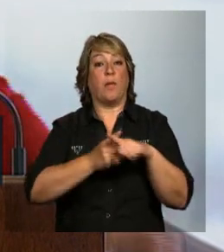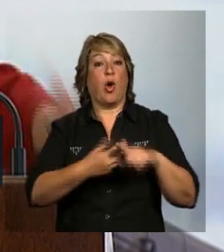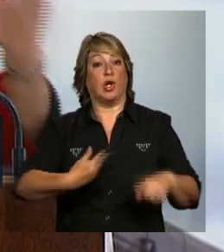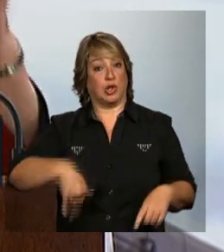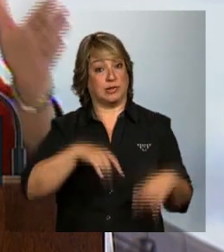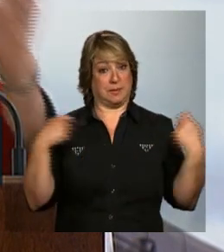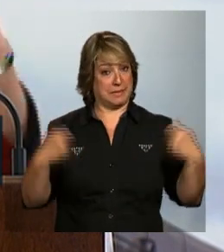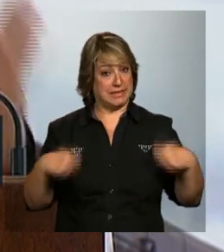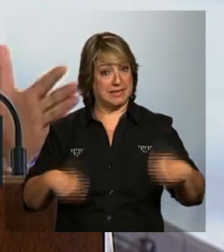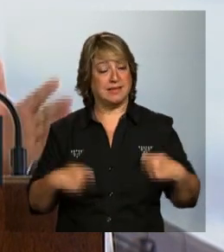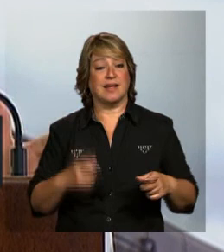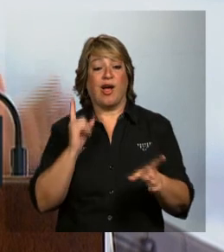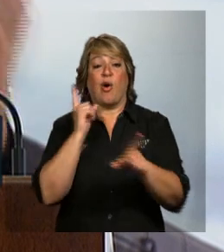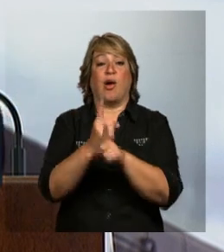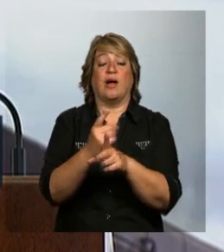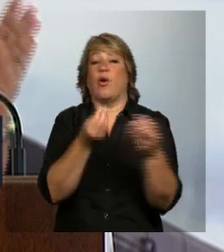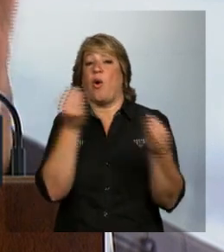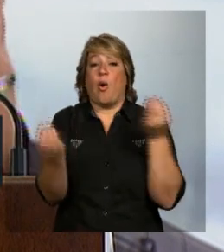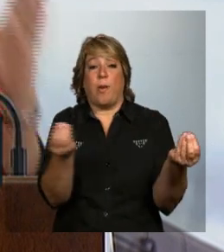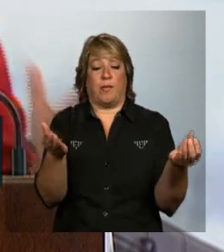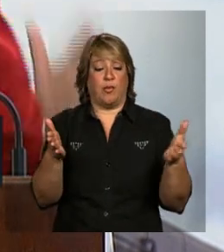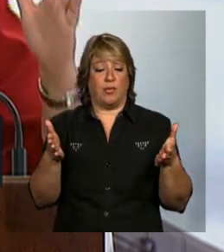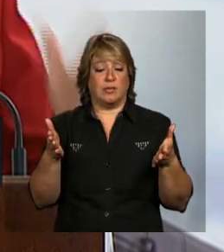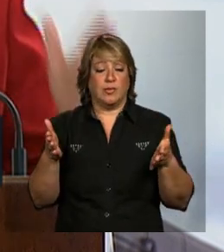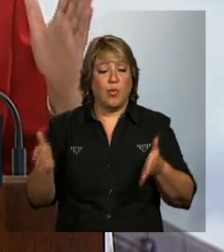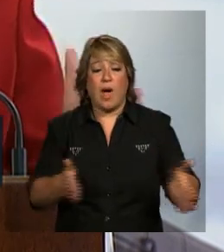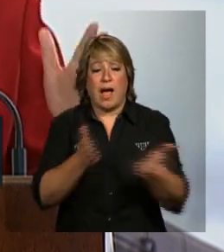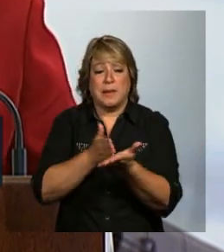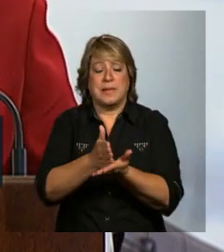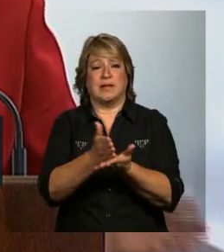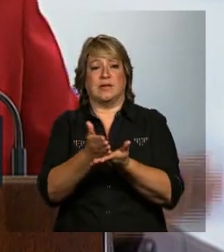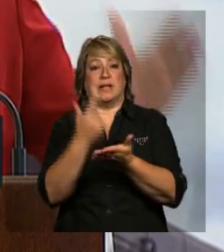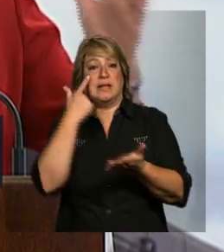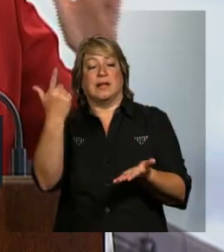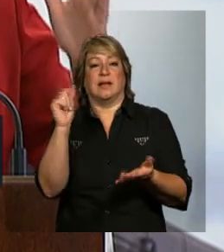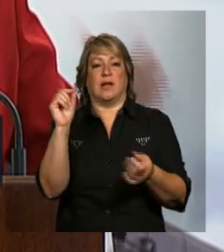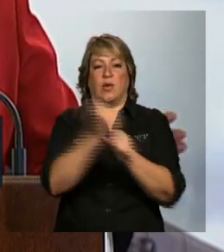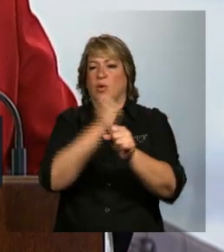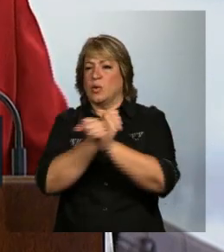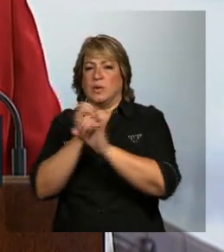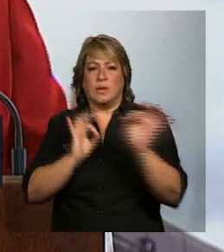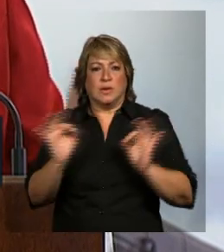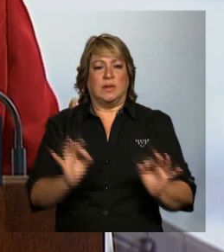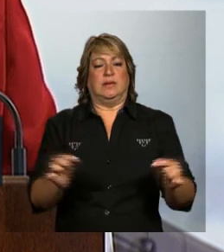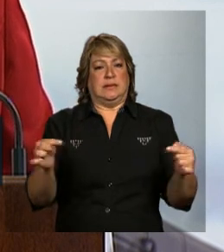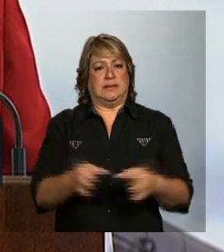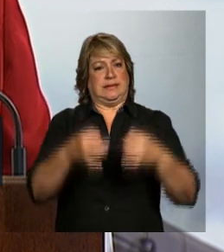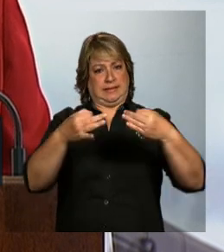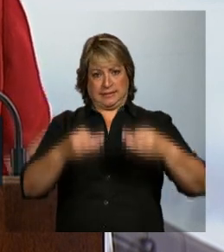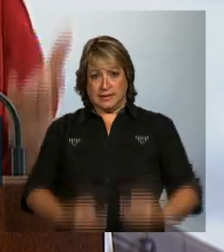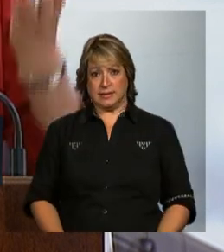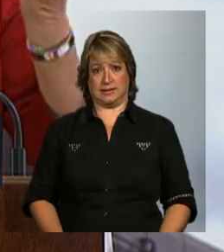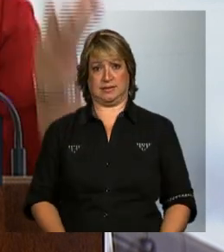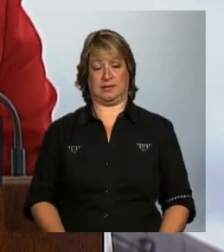precisamos de encontrar o caminho da construção de uma infraestrutura que se porte e